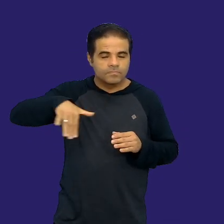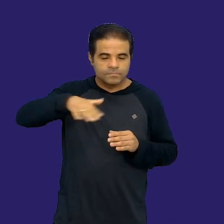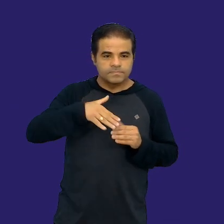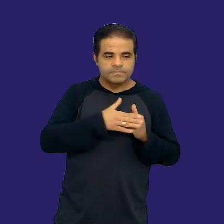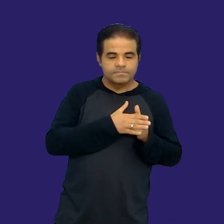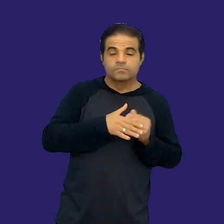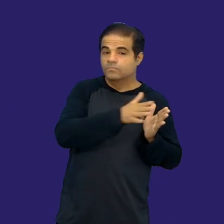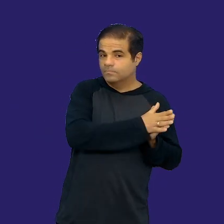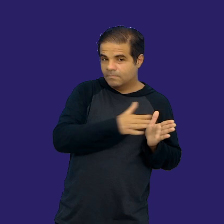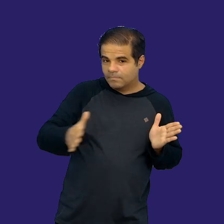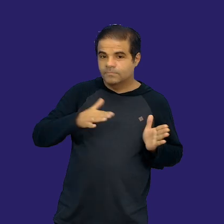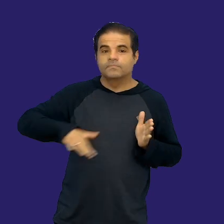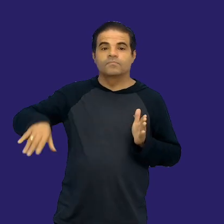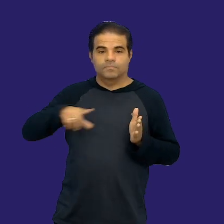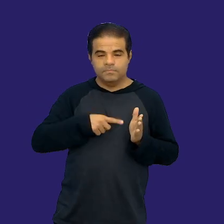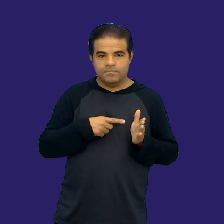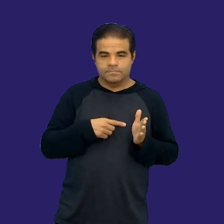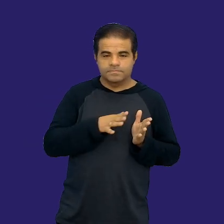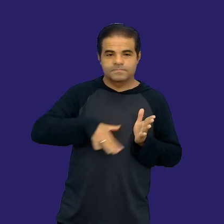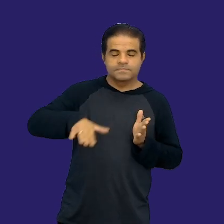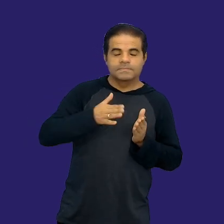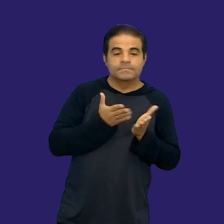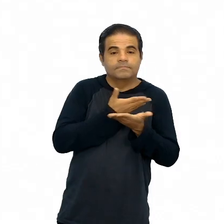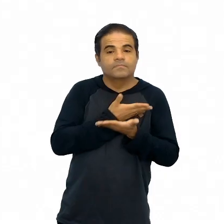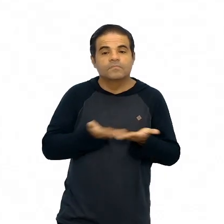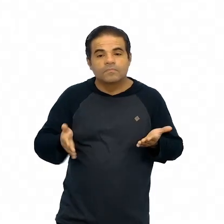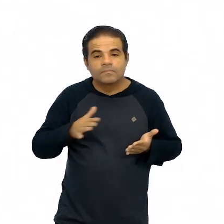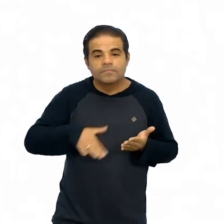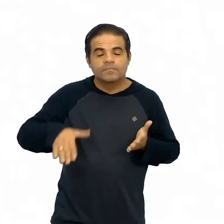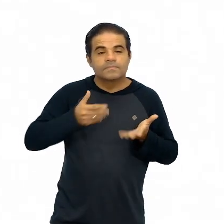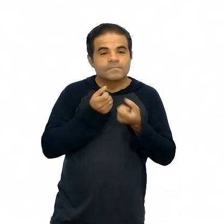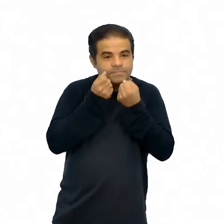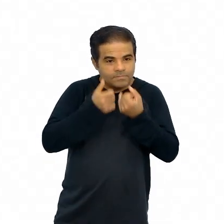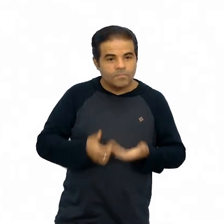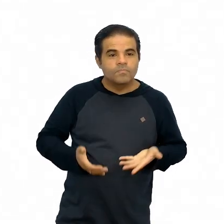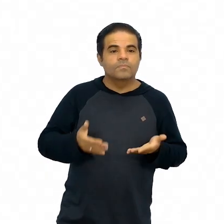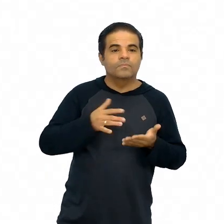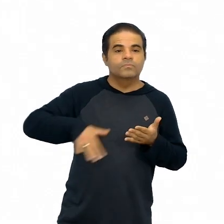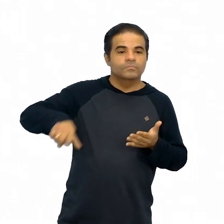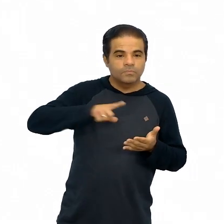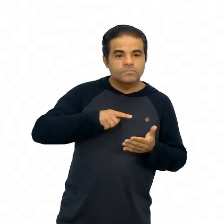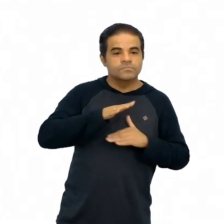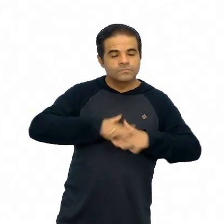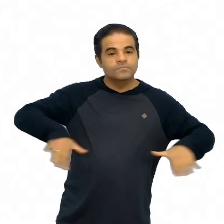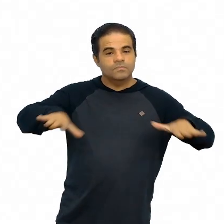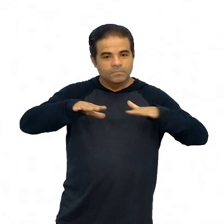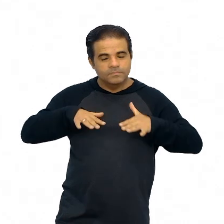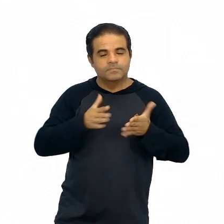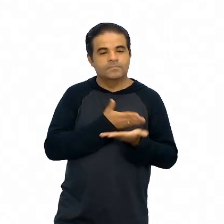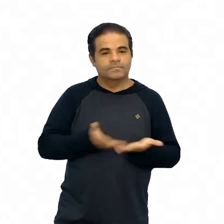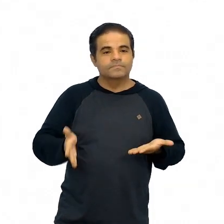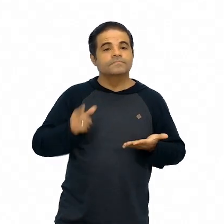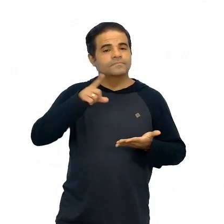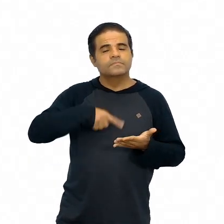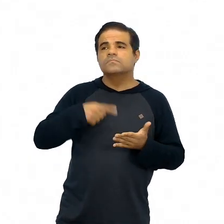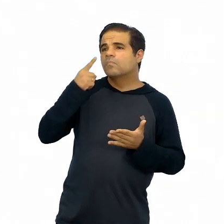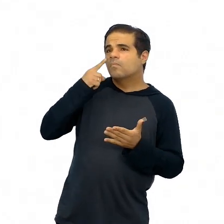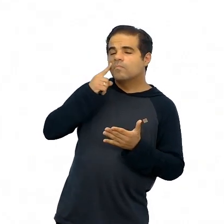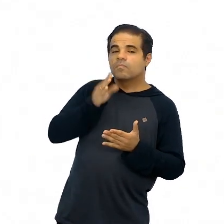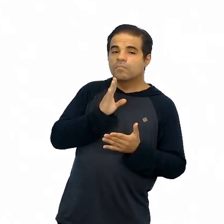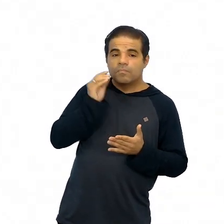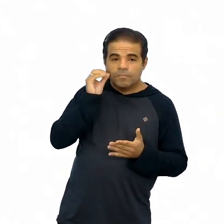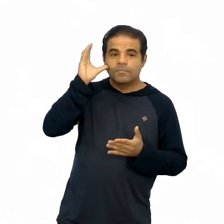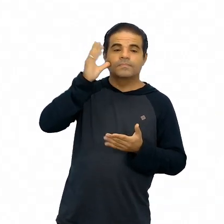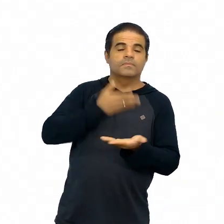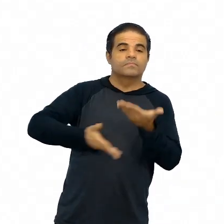partir agora, depois, para as atividades. Então, vamos lá. Então, olha só,